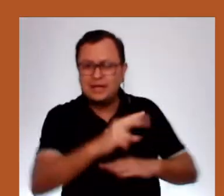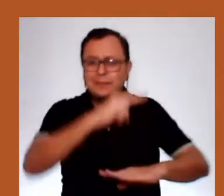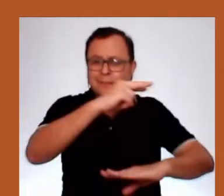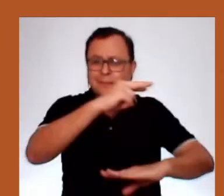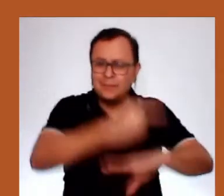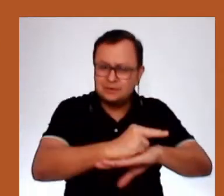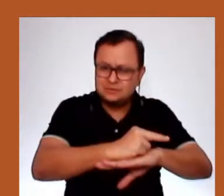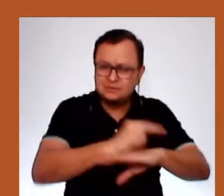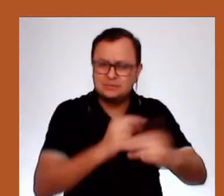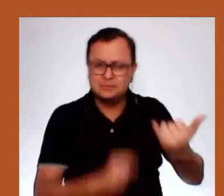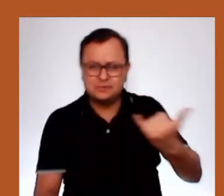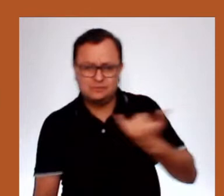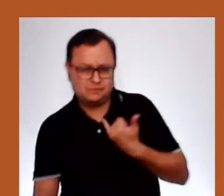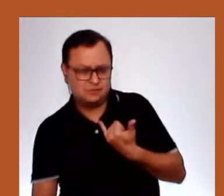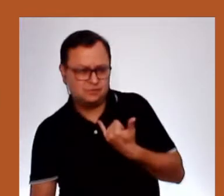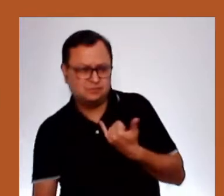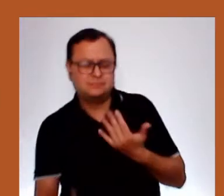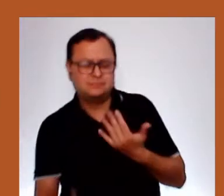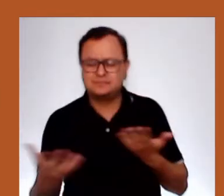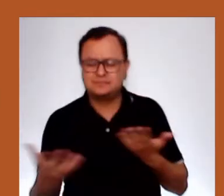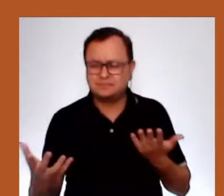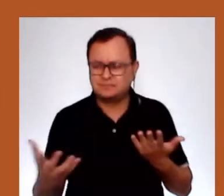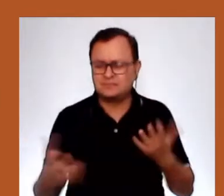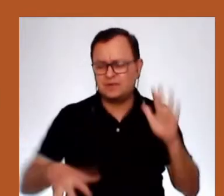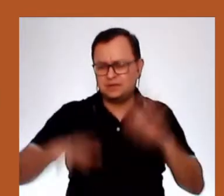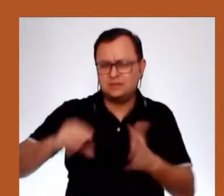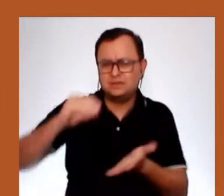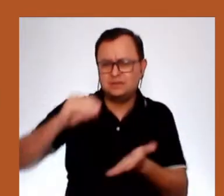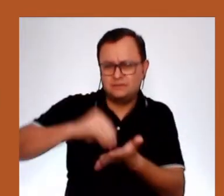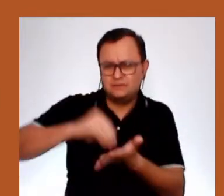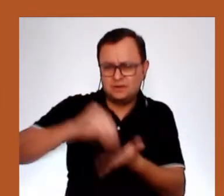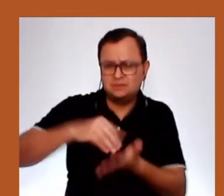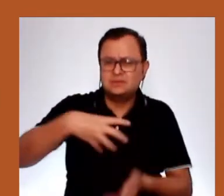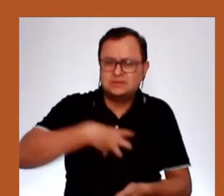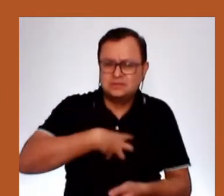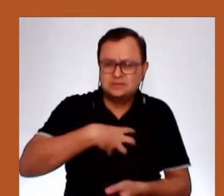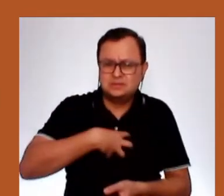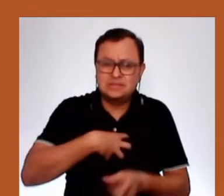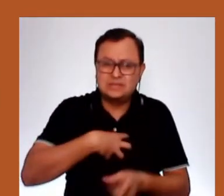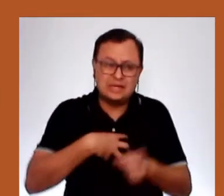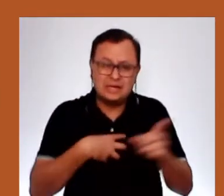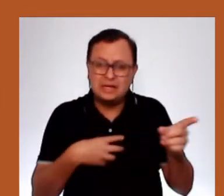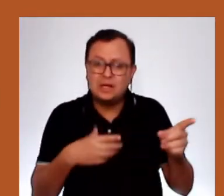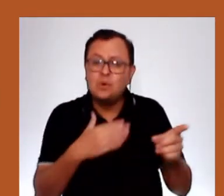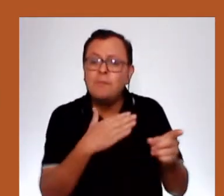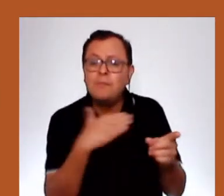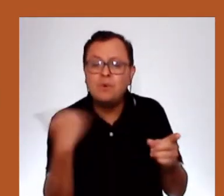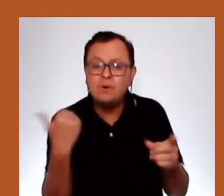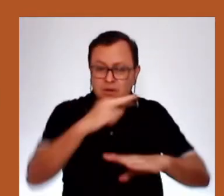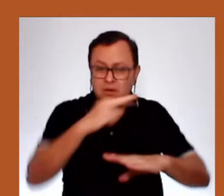Muitas vezes, com essa falta de sensibilidade, o paciente morre de diagnóstico.